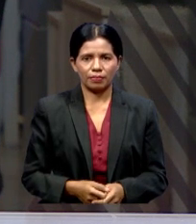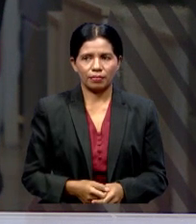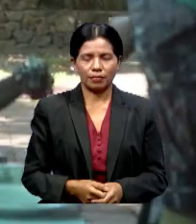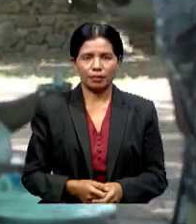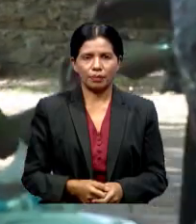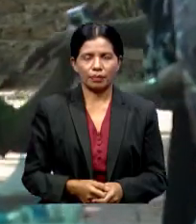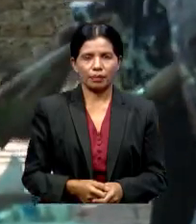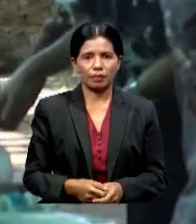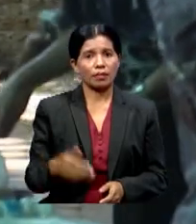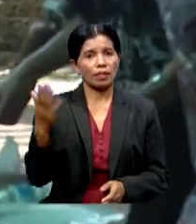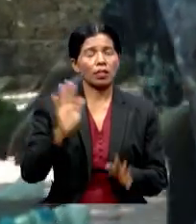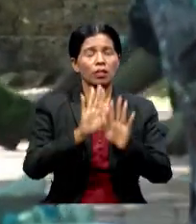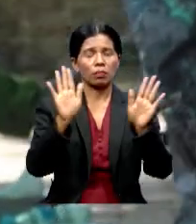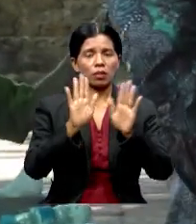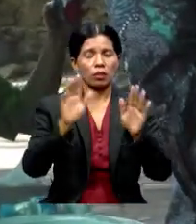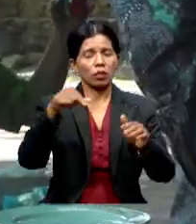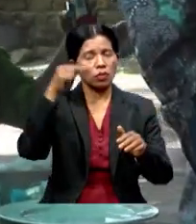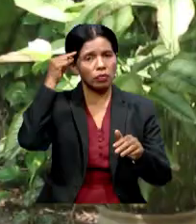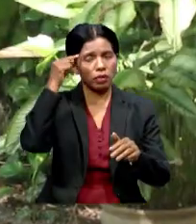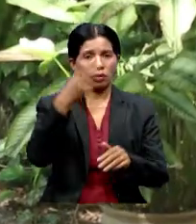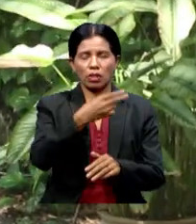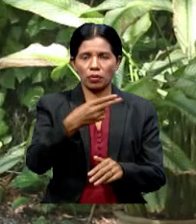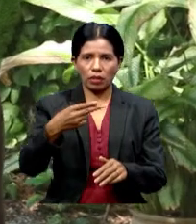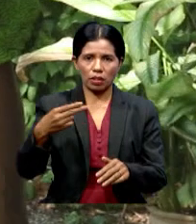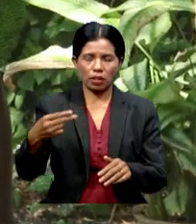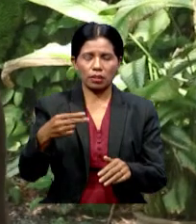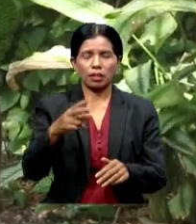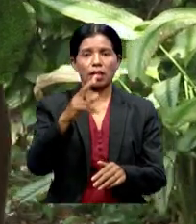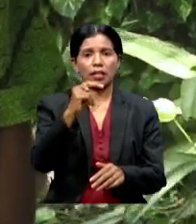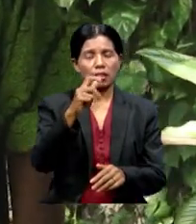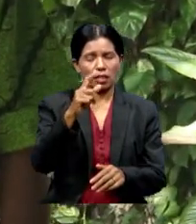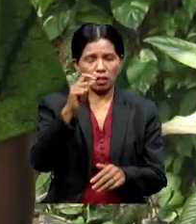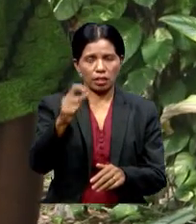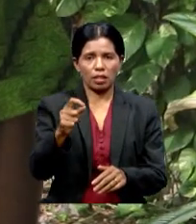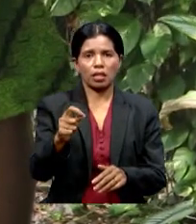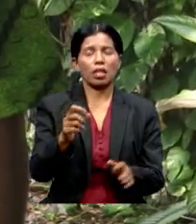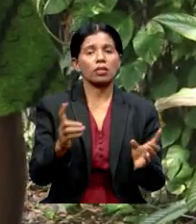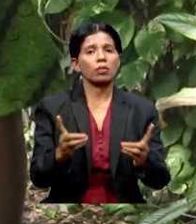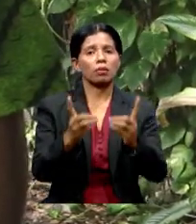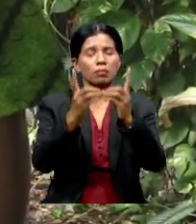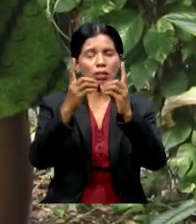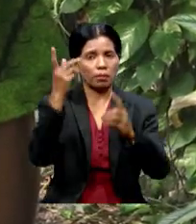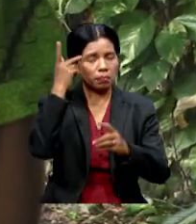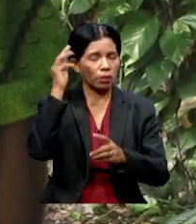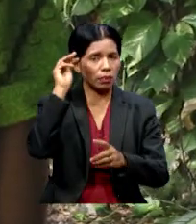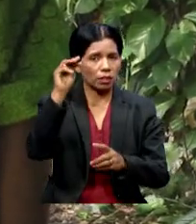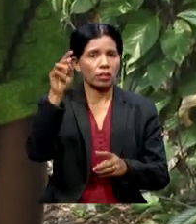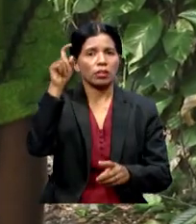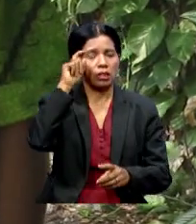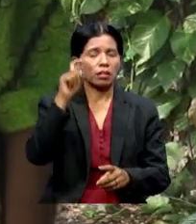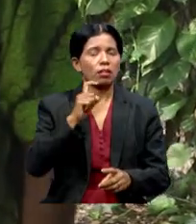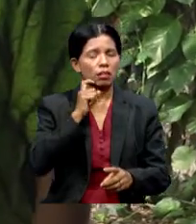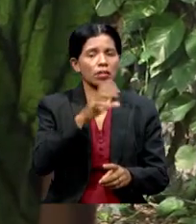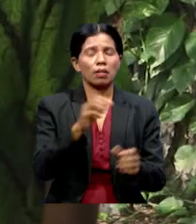E a domingo, o governador NTT Indonésia, Victor Laiskodat, assormou o primeiro-ministro Kairala Sanana Guzmão, o diamante em cooperação